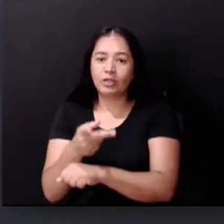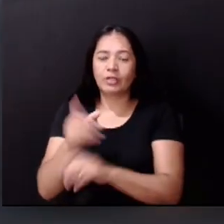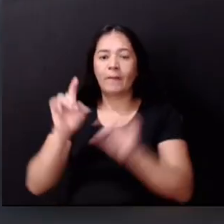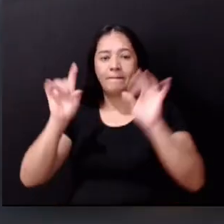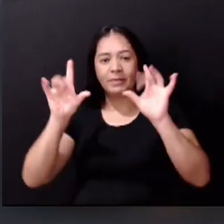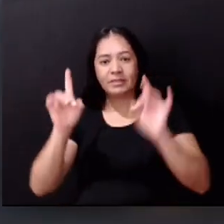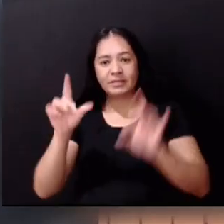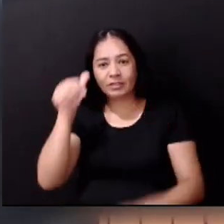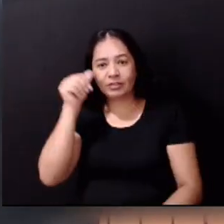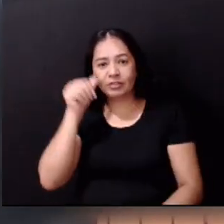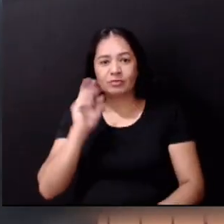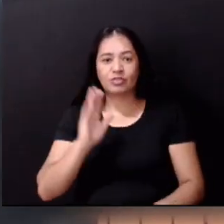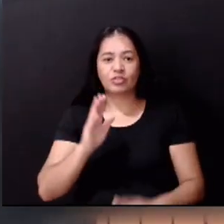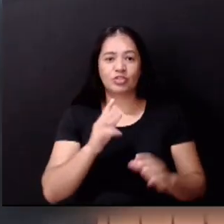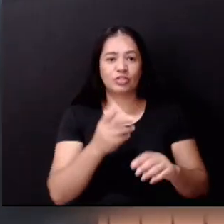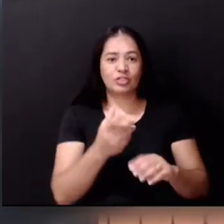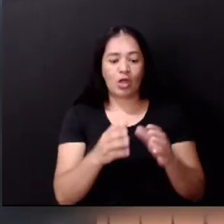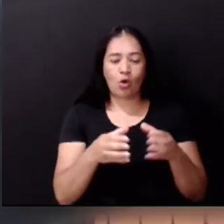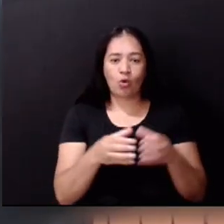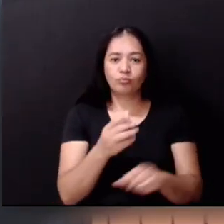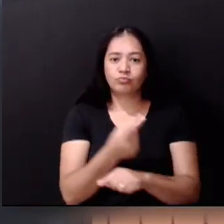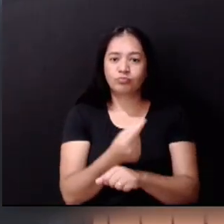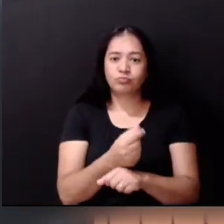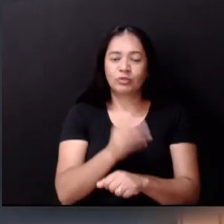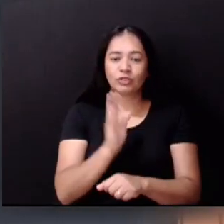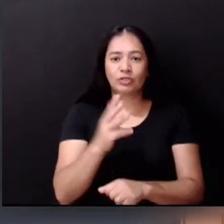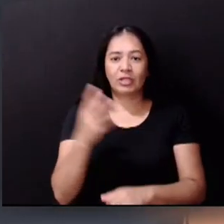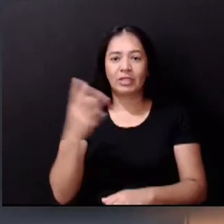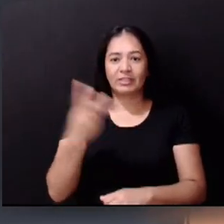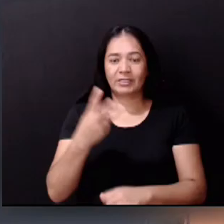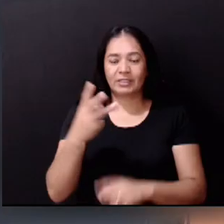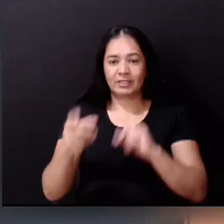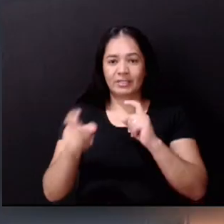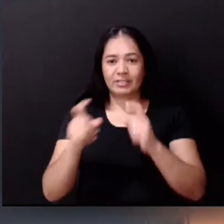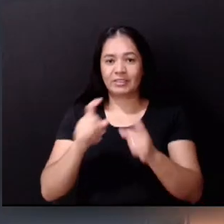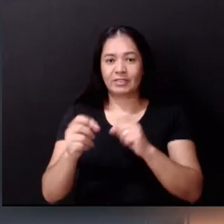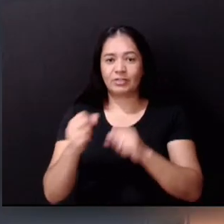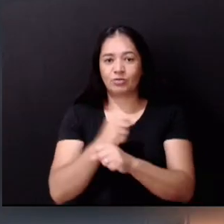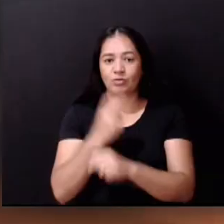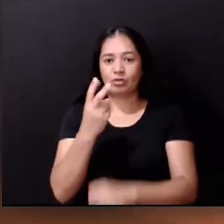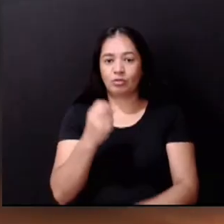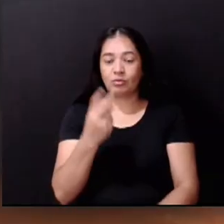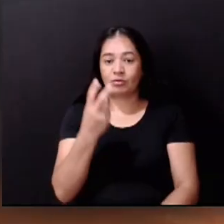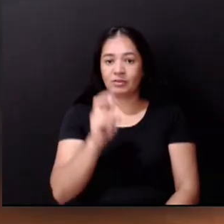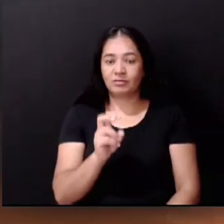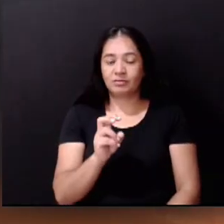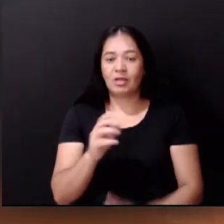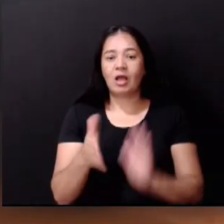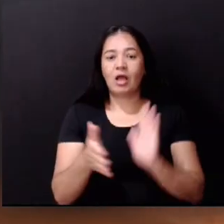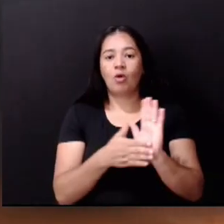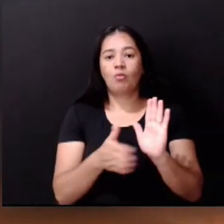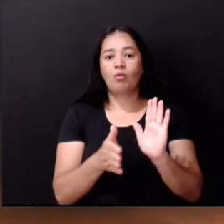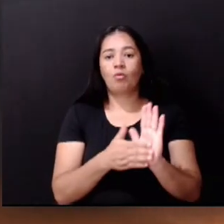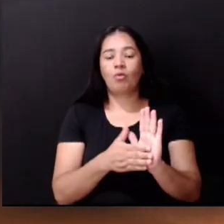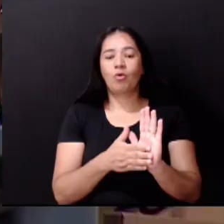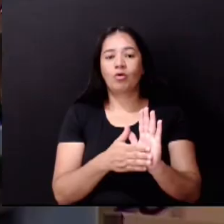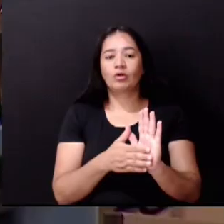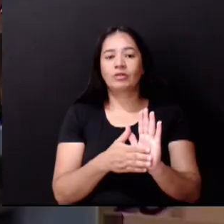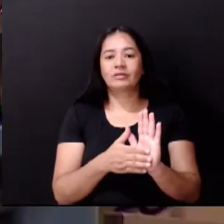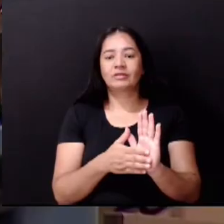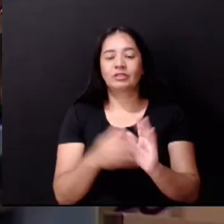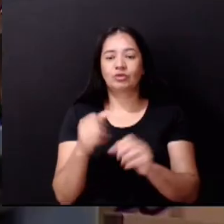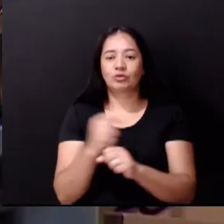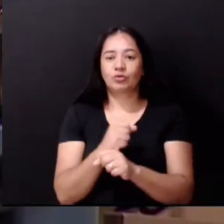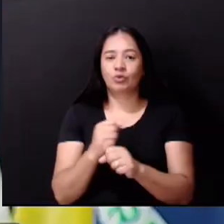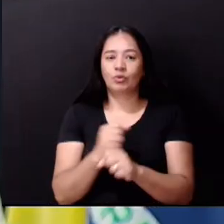e Orçamento na terceira reunião de 2025. A proposta, protocolada em 2021 pelas